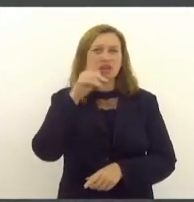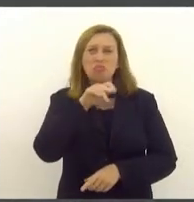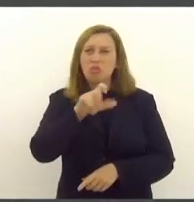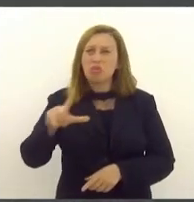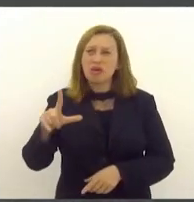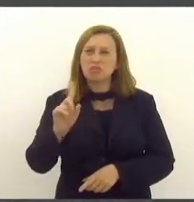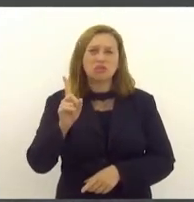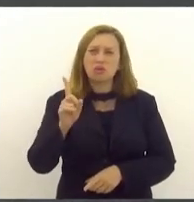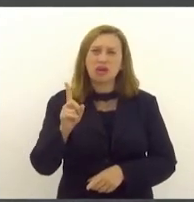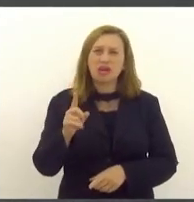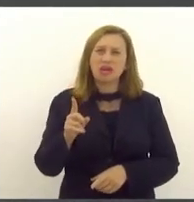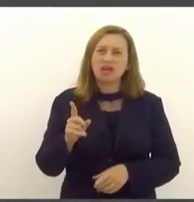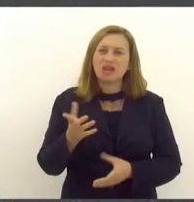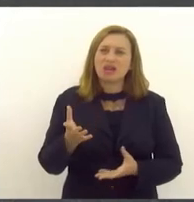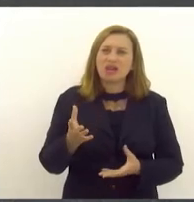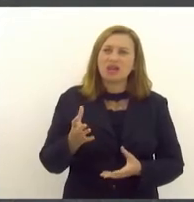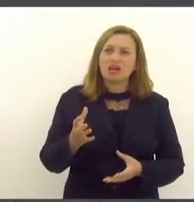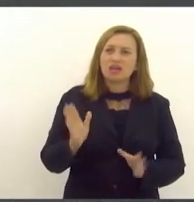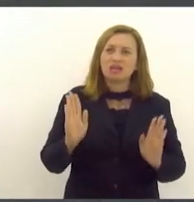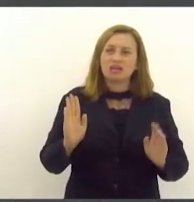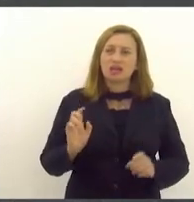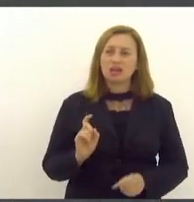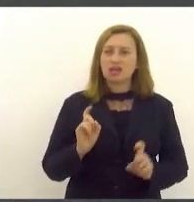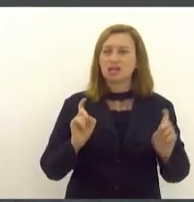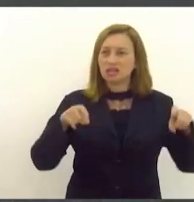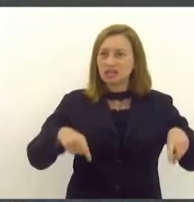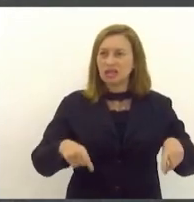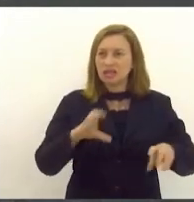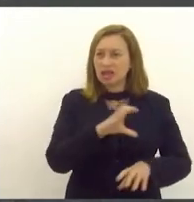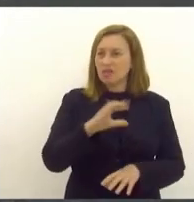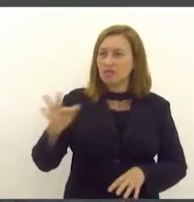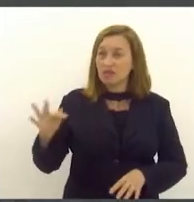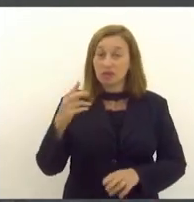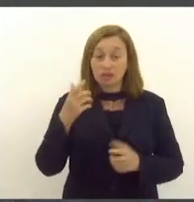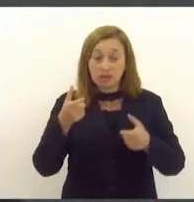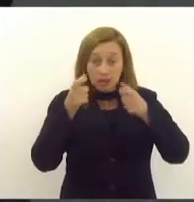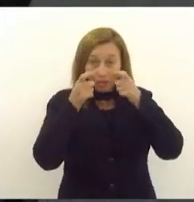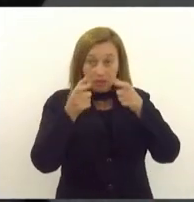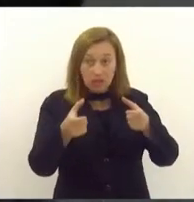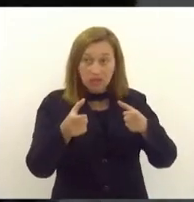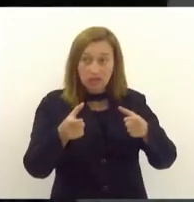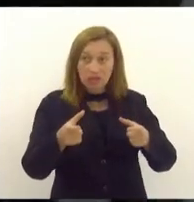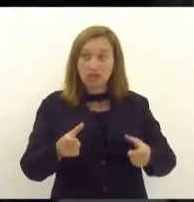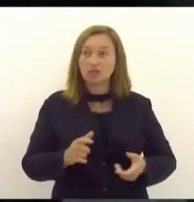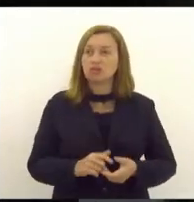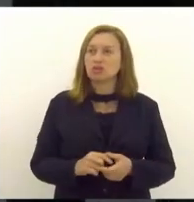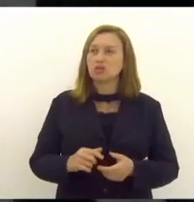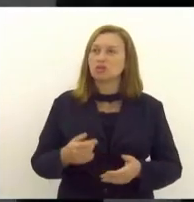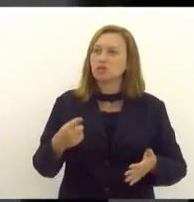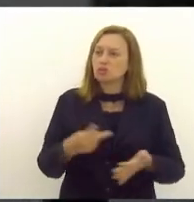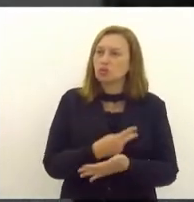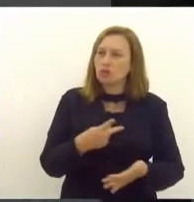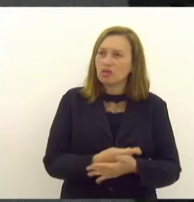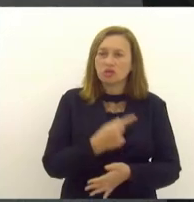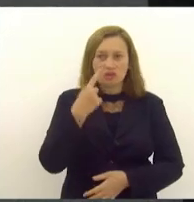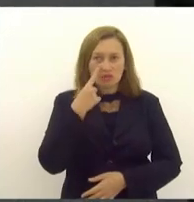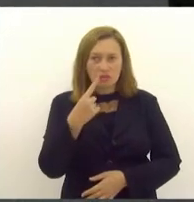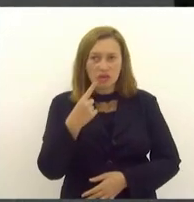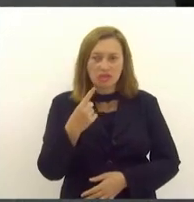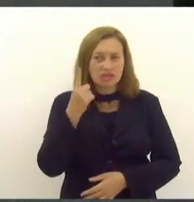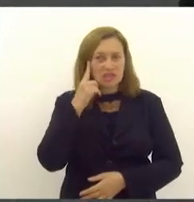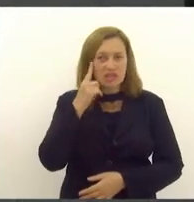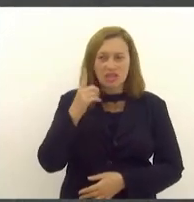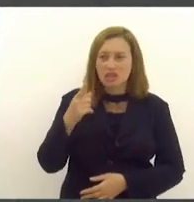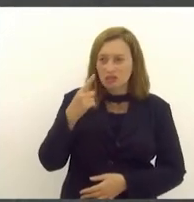candidato em Cabo Frio o mandato dele tá atento a uma covardia e quando a gente pensa que já viu de